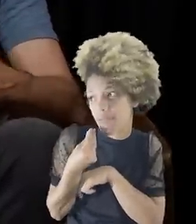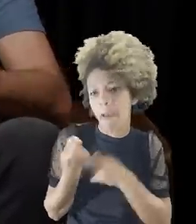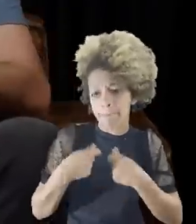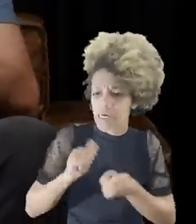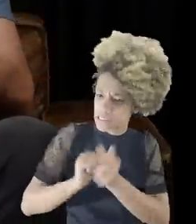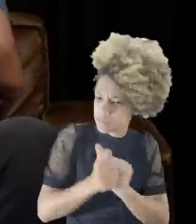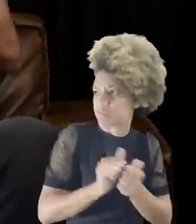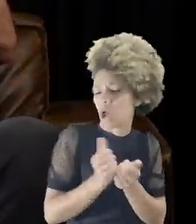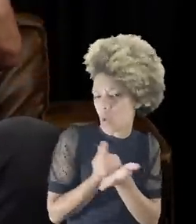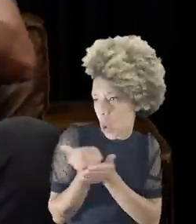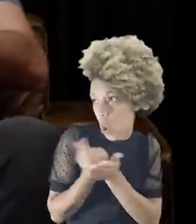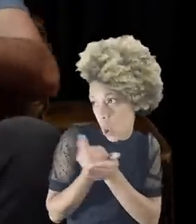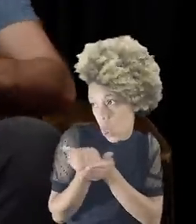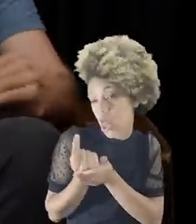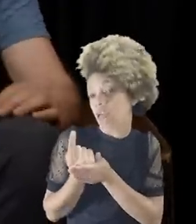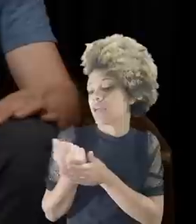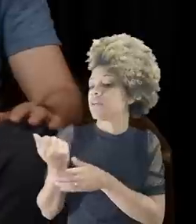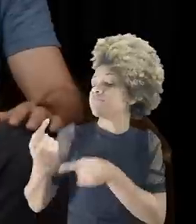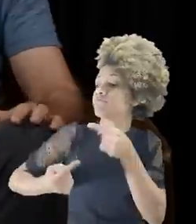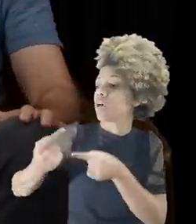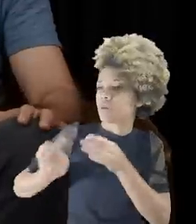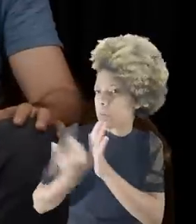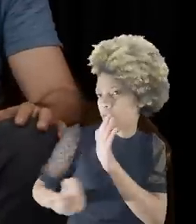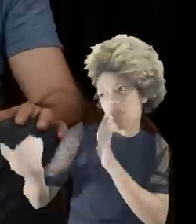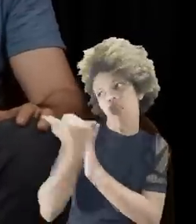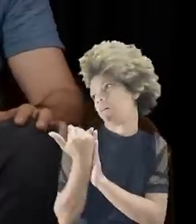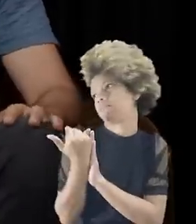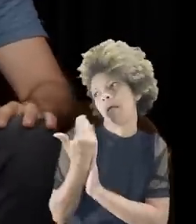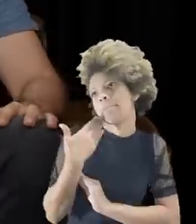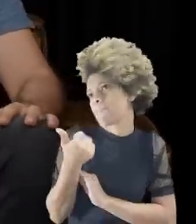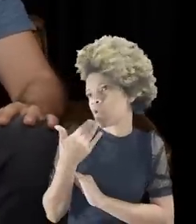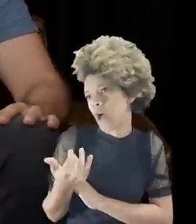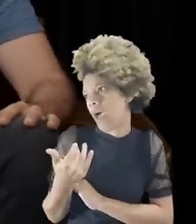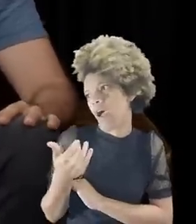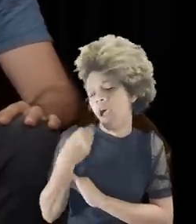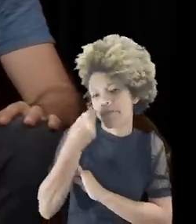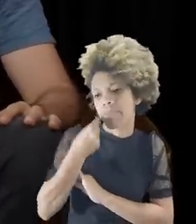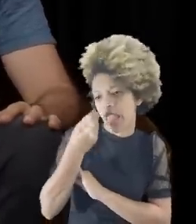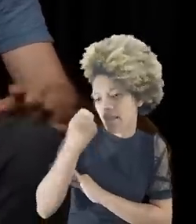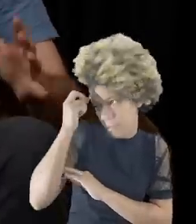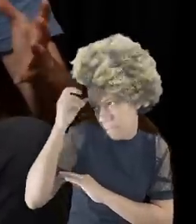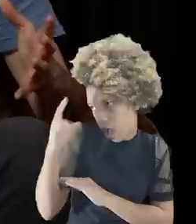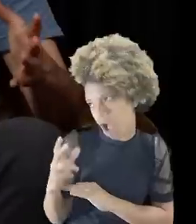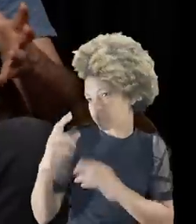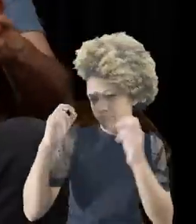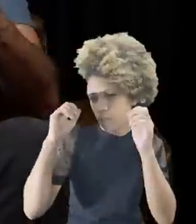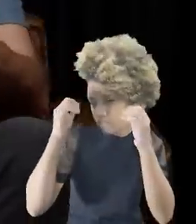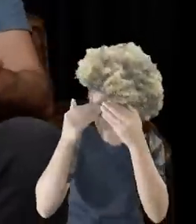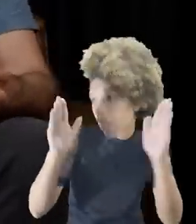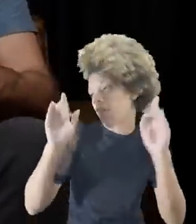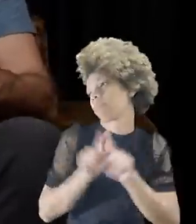você tem que rentabilizar vai rentabilizar e vai jogar num nível mais alto vai melhorar o seu nível de basquete ele tem que saber